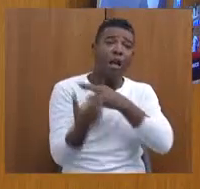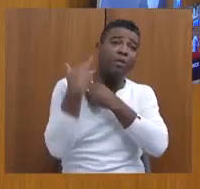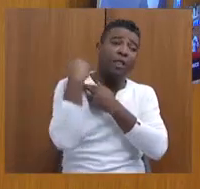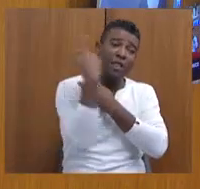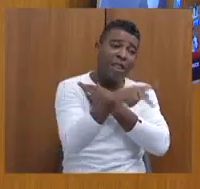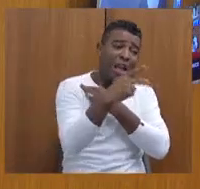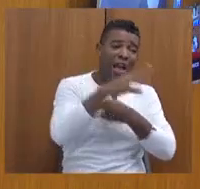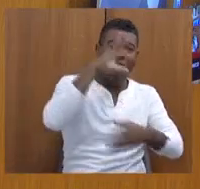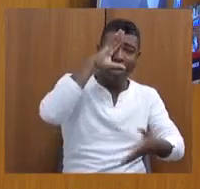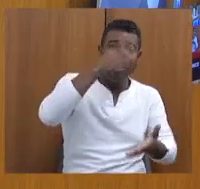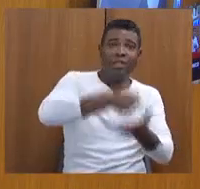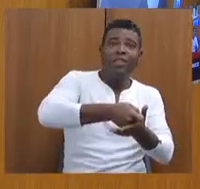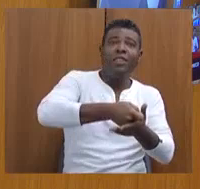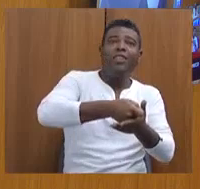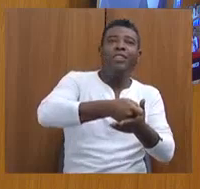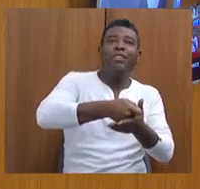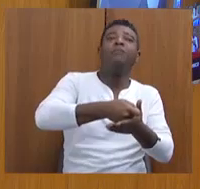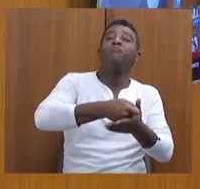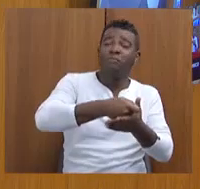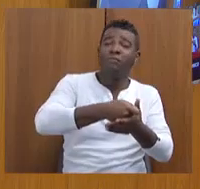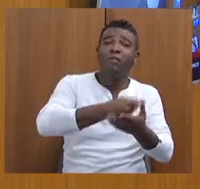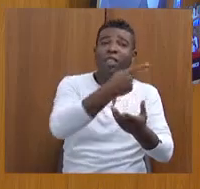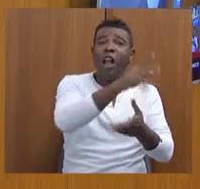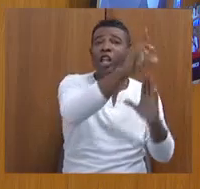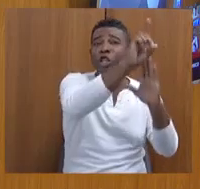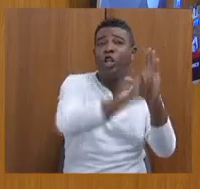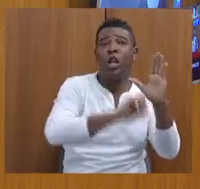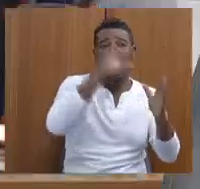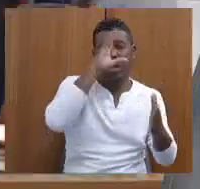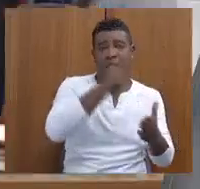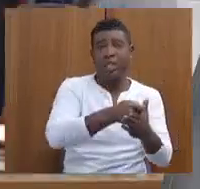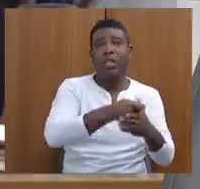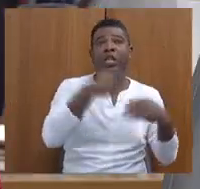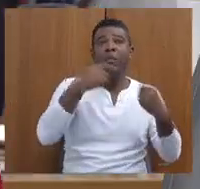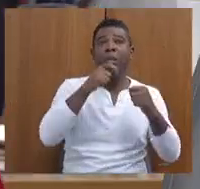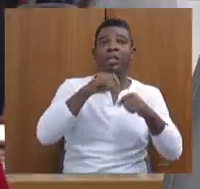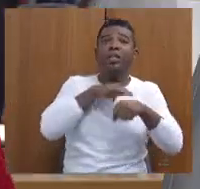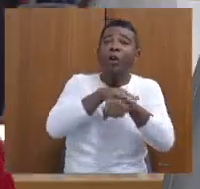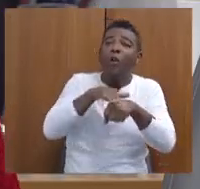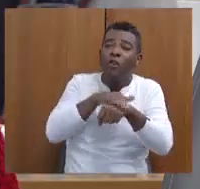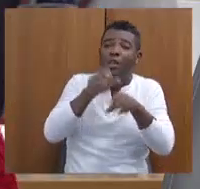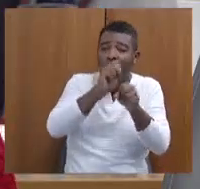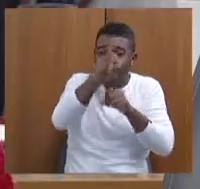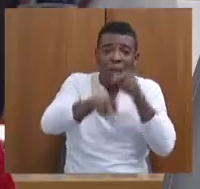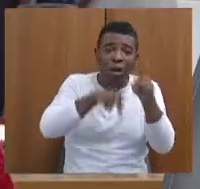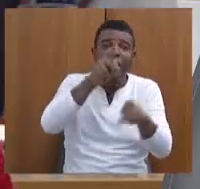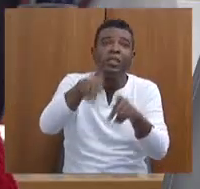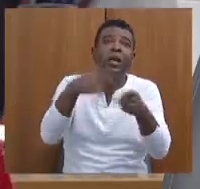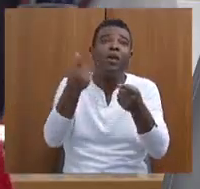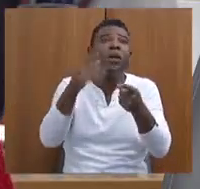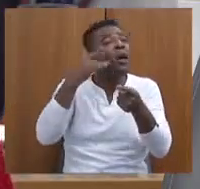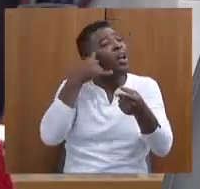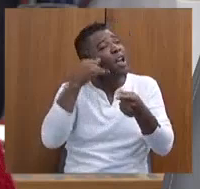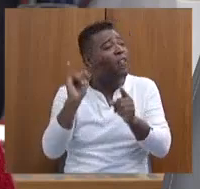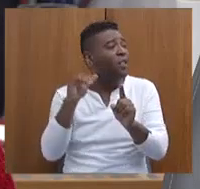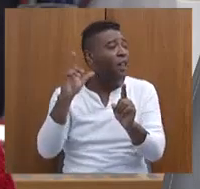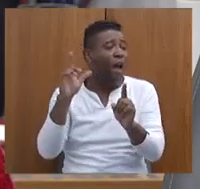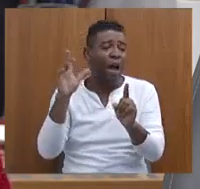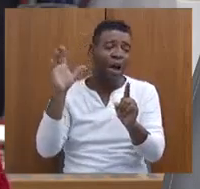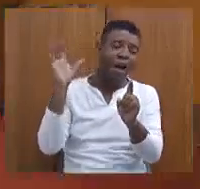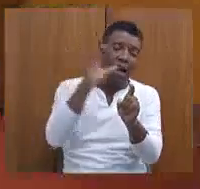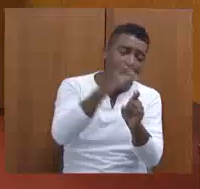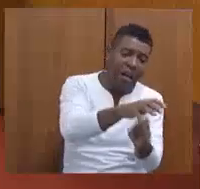estas decisões a gente tem que aprender a conversar com a população sem a intimidação que foi o que aconteceu no processo Então